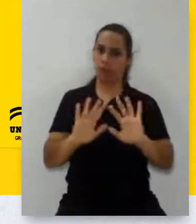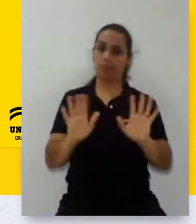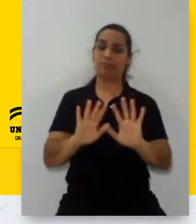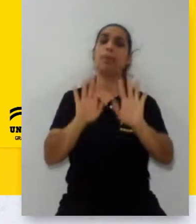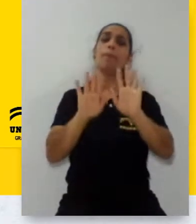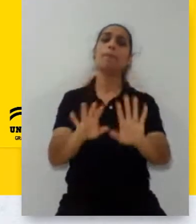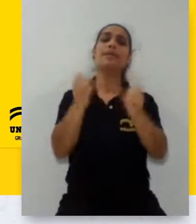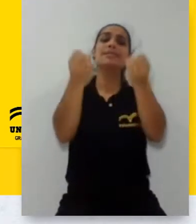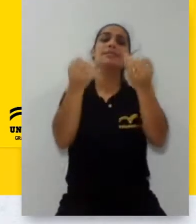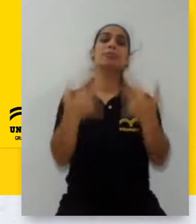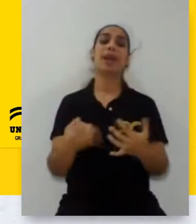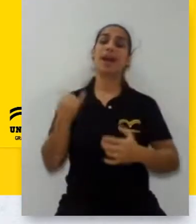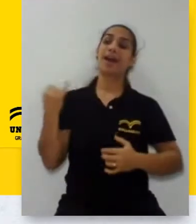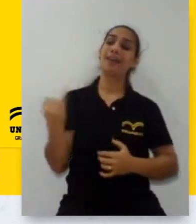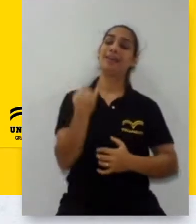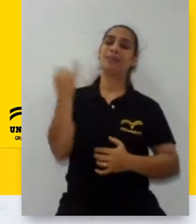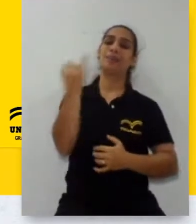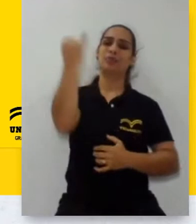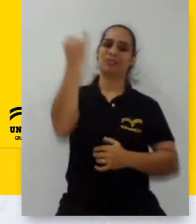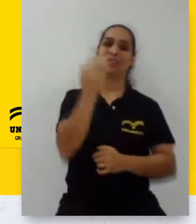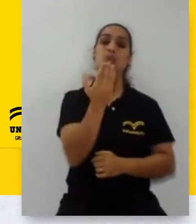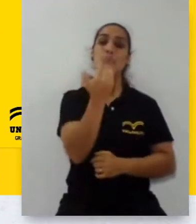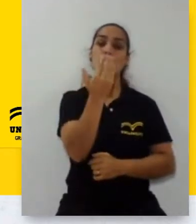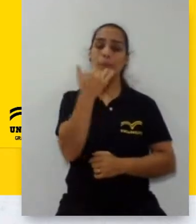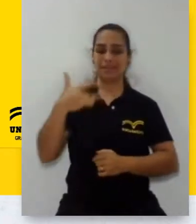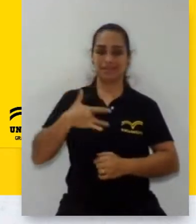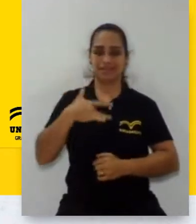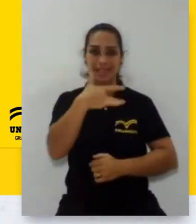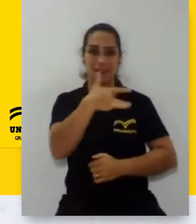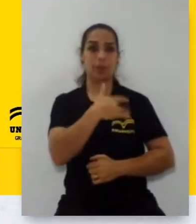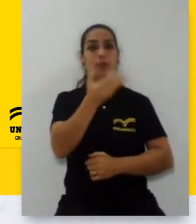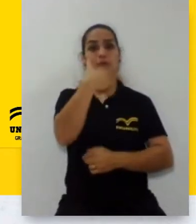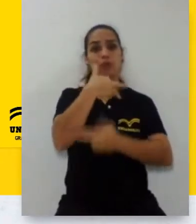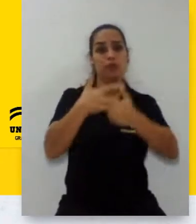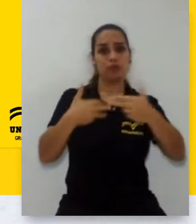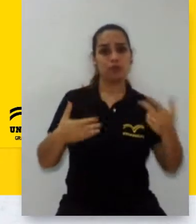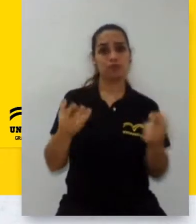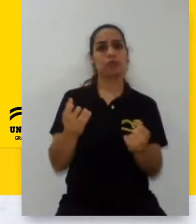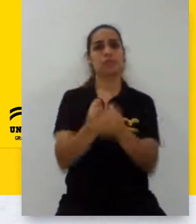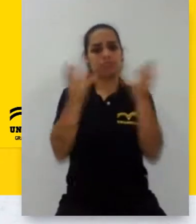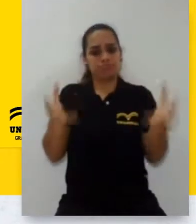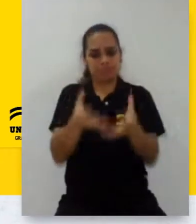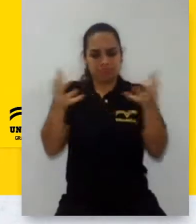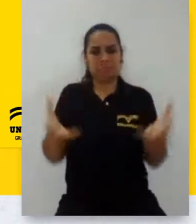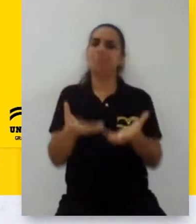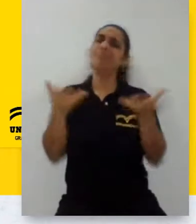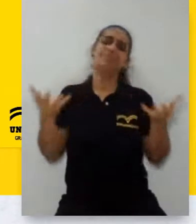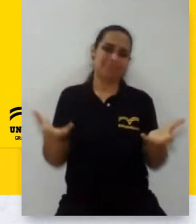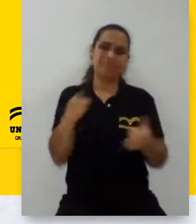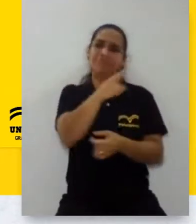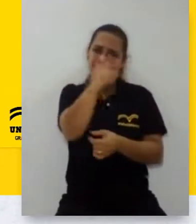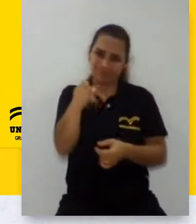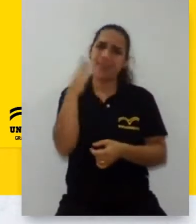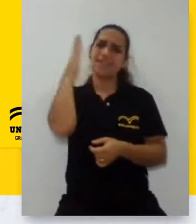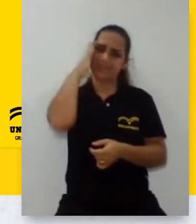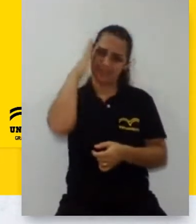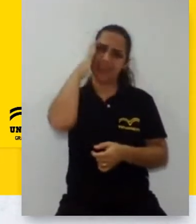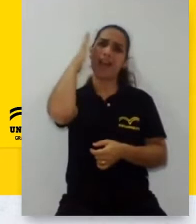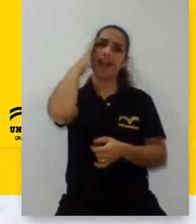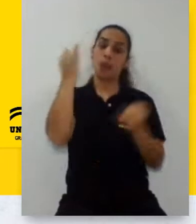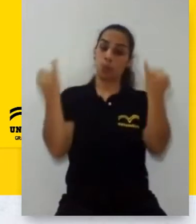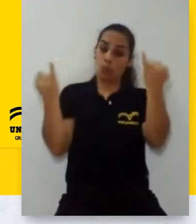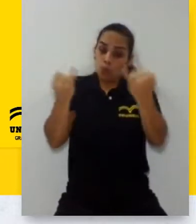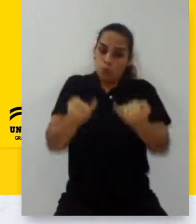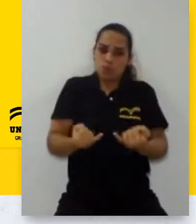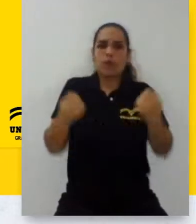bem, se alimentar bem, verduras, frutas, enfim. A dieta é muito importante, estar totalmente alinhada, relacionada